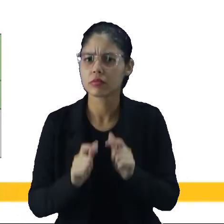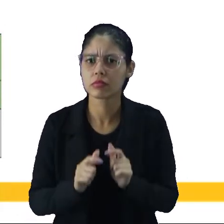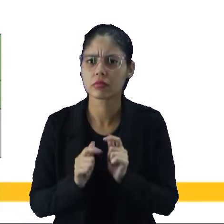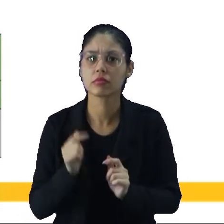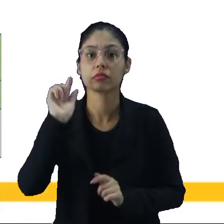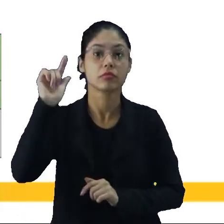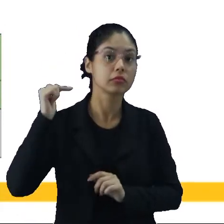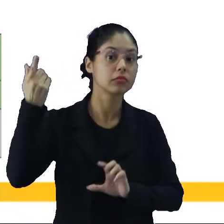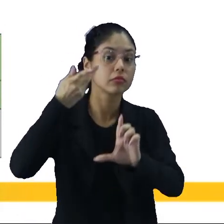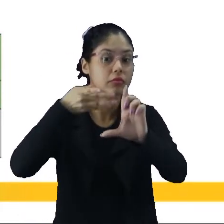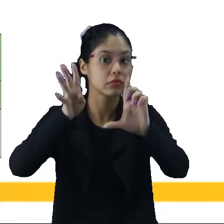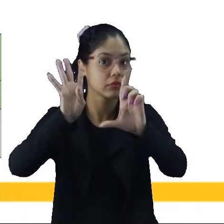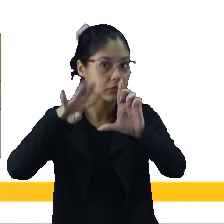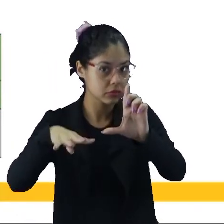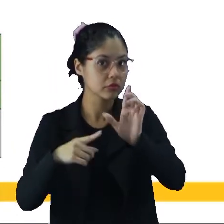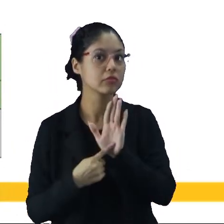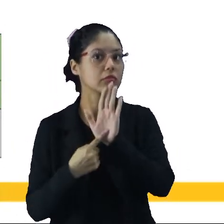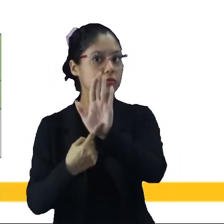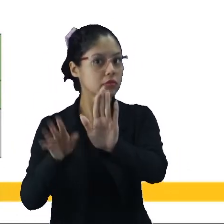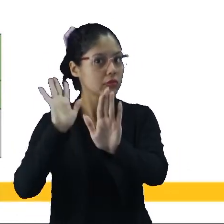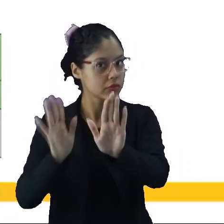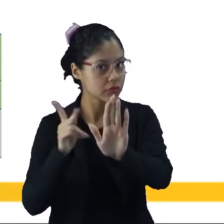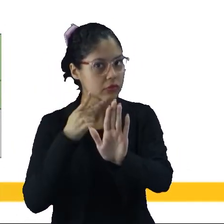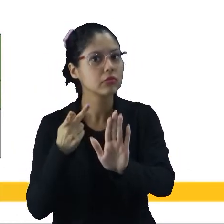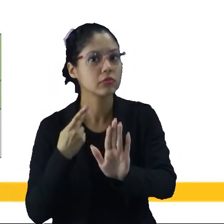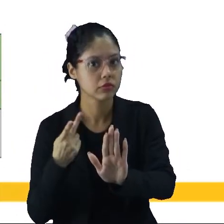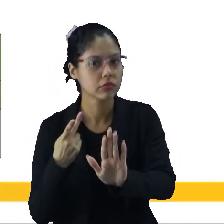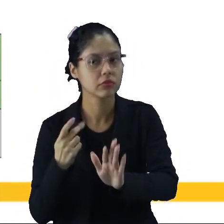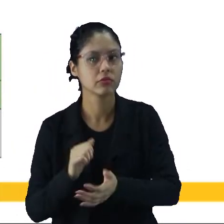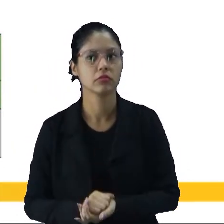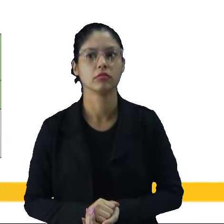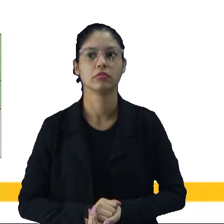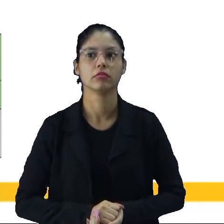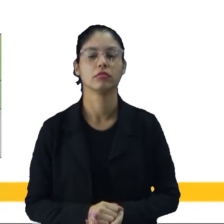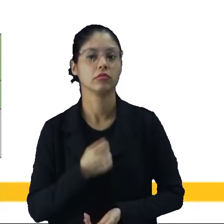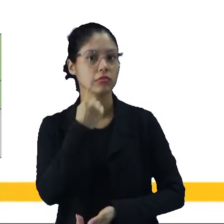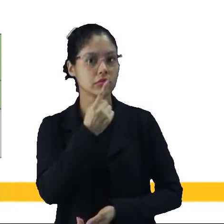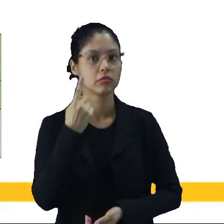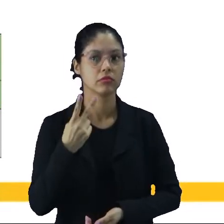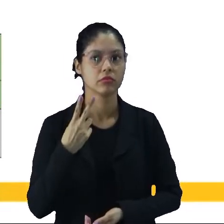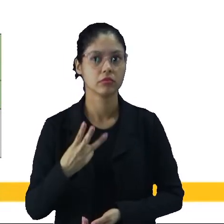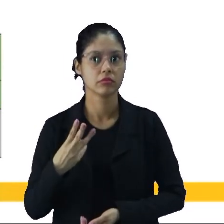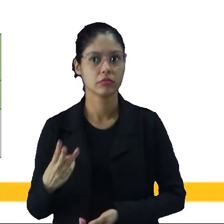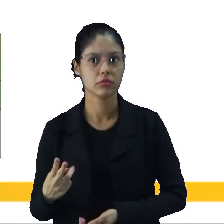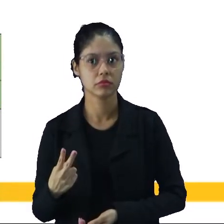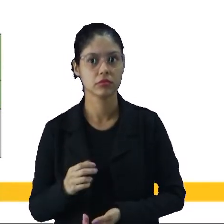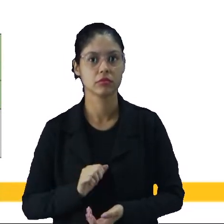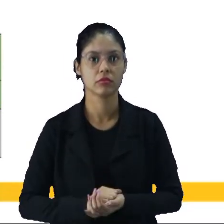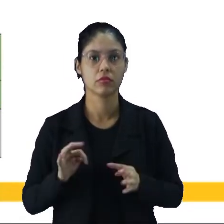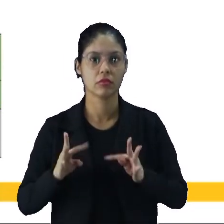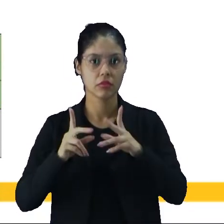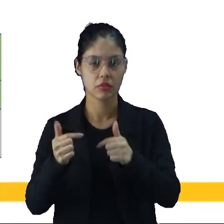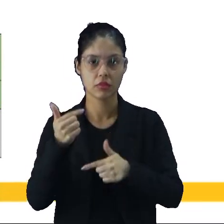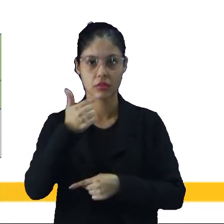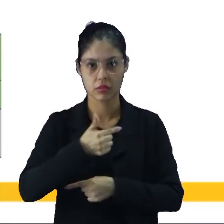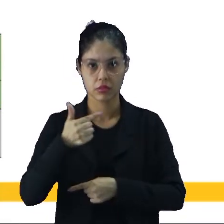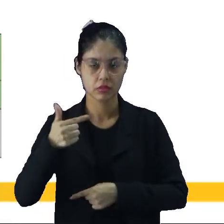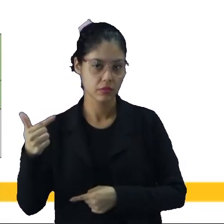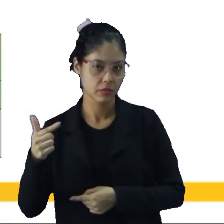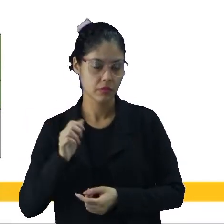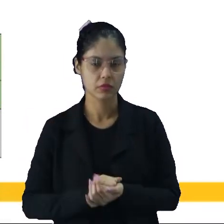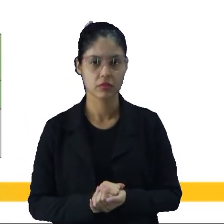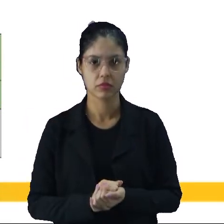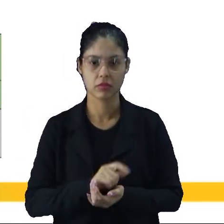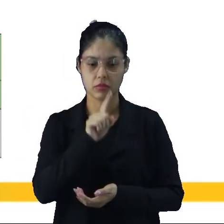onde? Daquela tabela que a gente já falou. Tá? 1, 2, 3, 3, 2, 1, todo mundo sobre